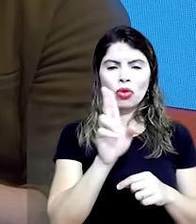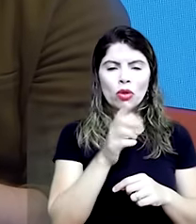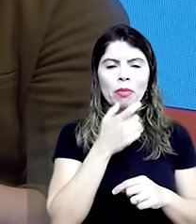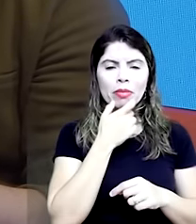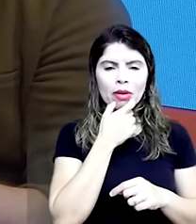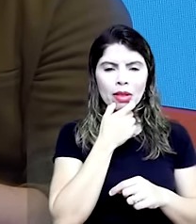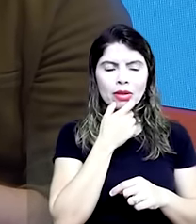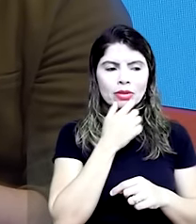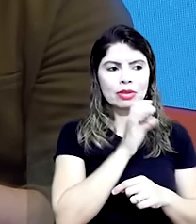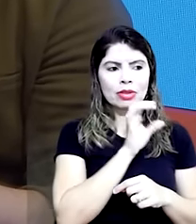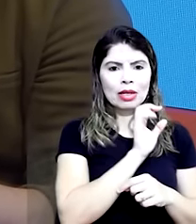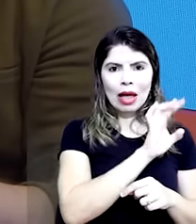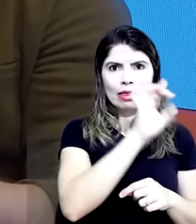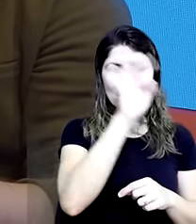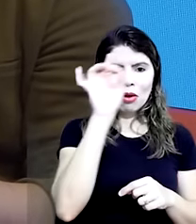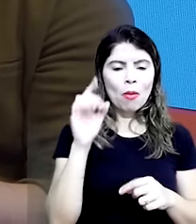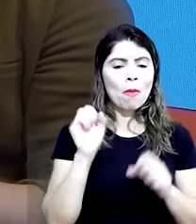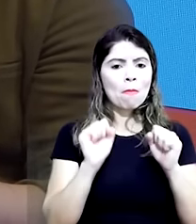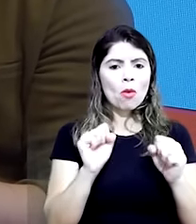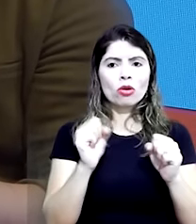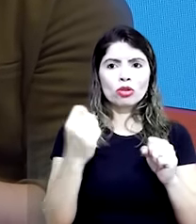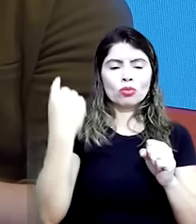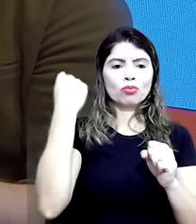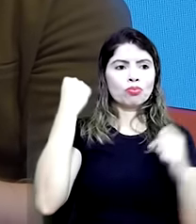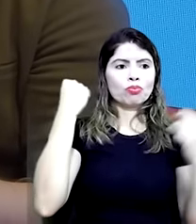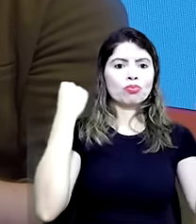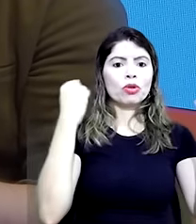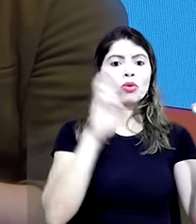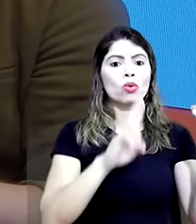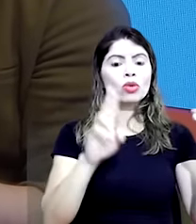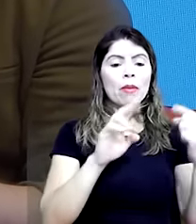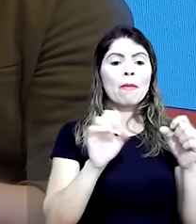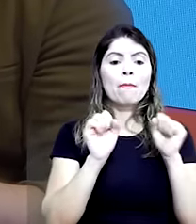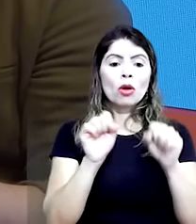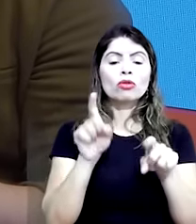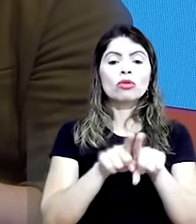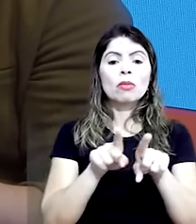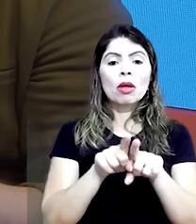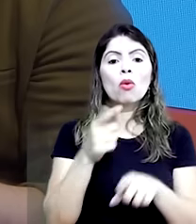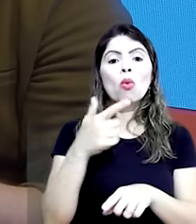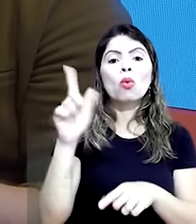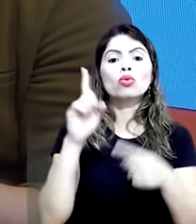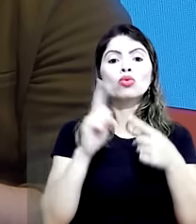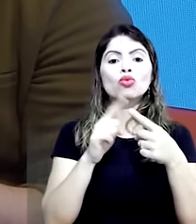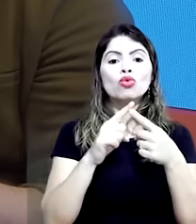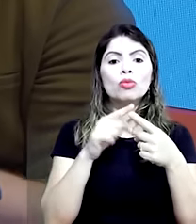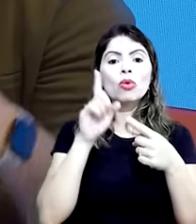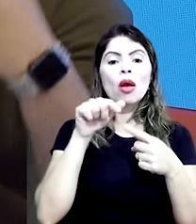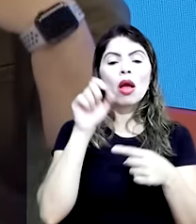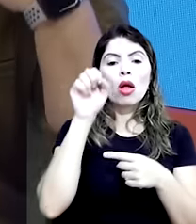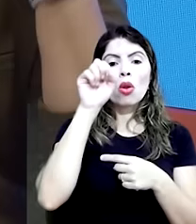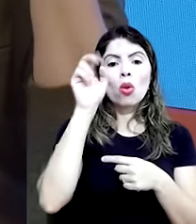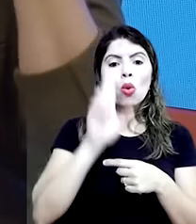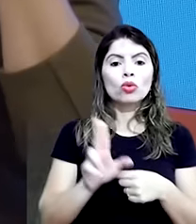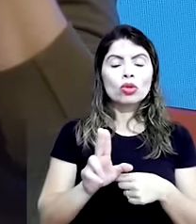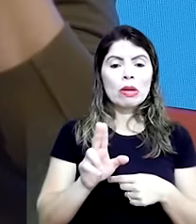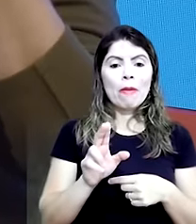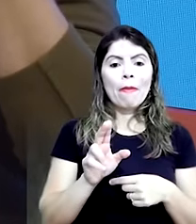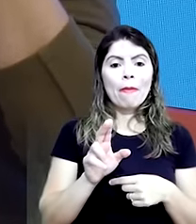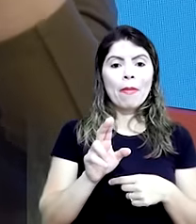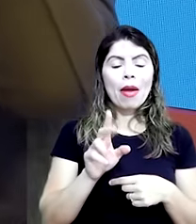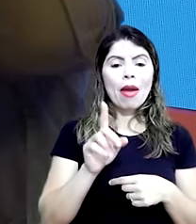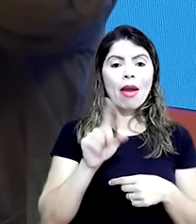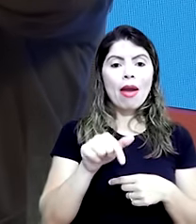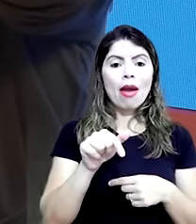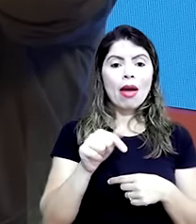pode usar uma luz por exemplo que é uma luz uma uma backlight uma luz que vem lá de trás você joga para fazer um recorte para fazer uma